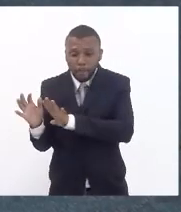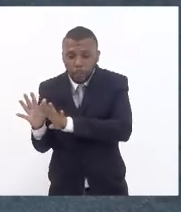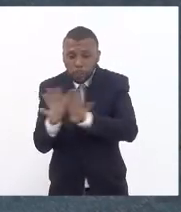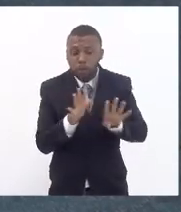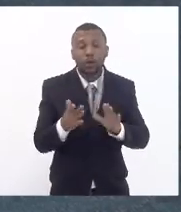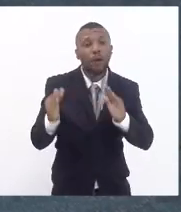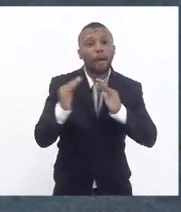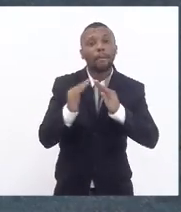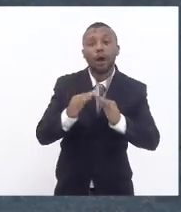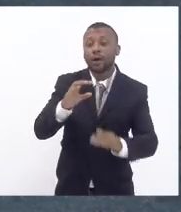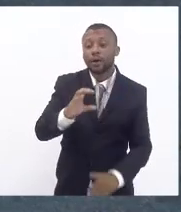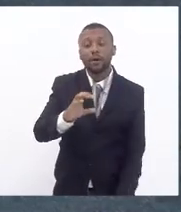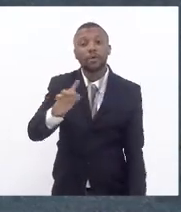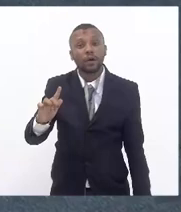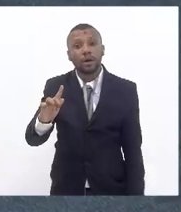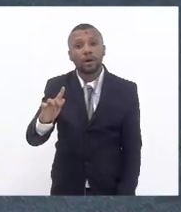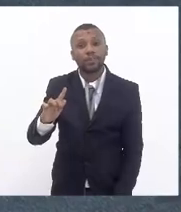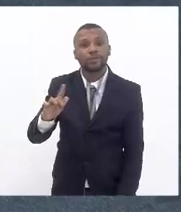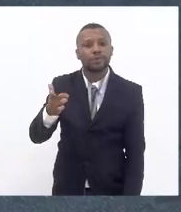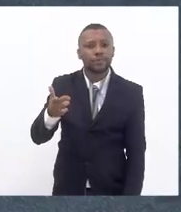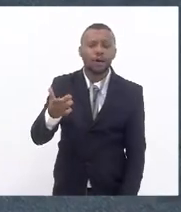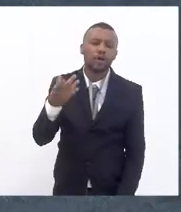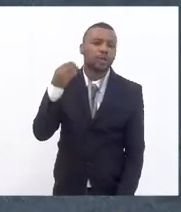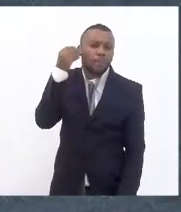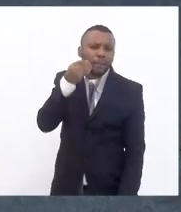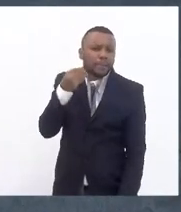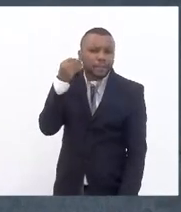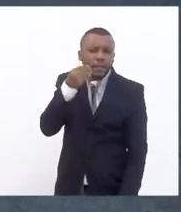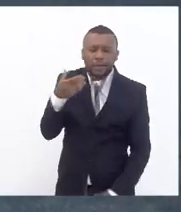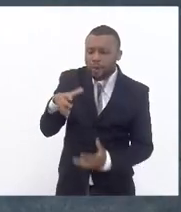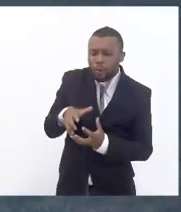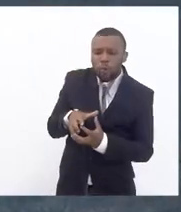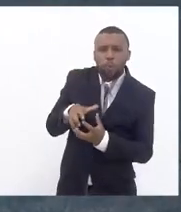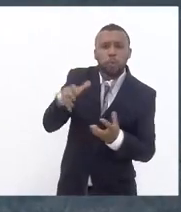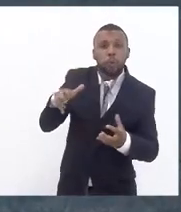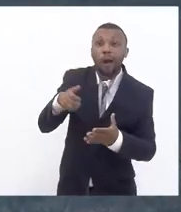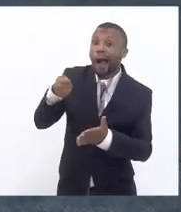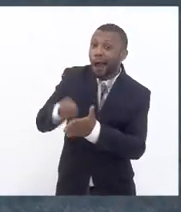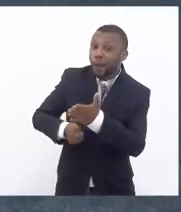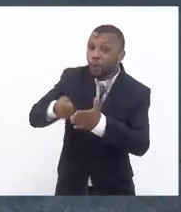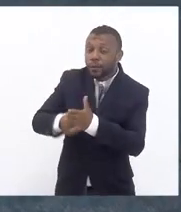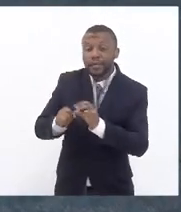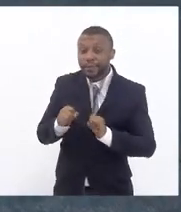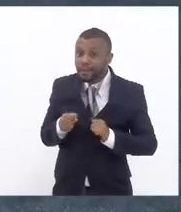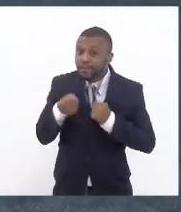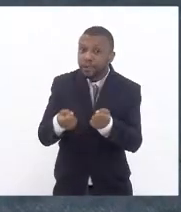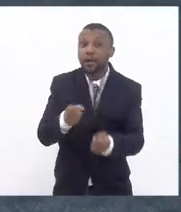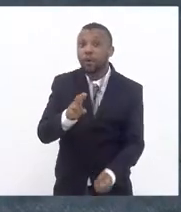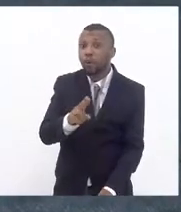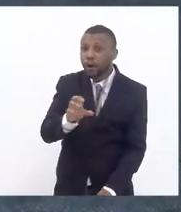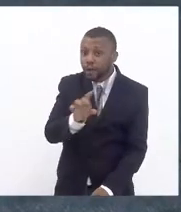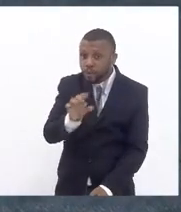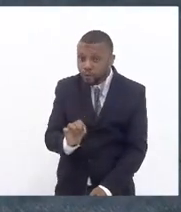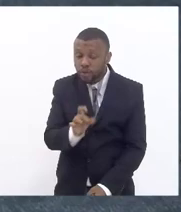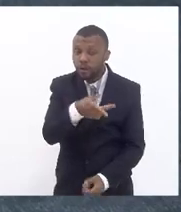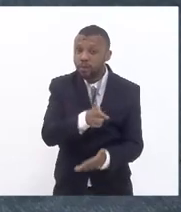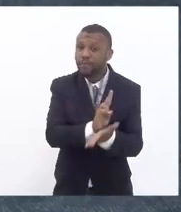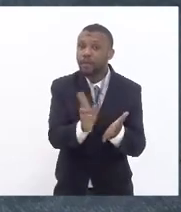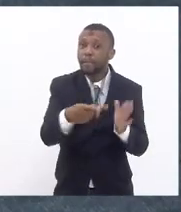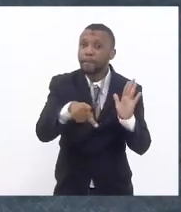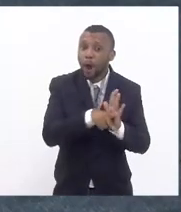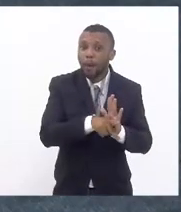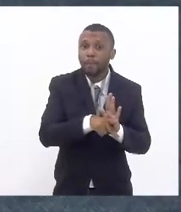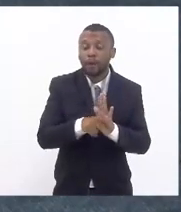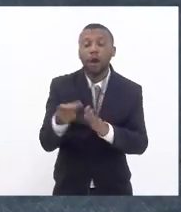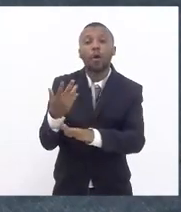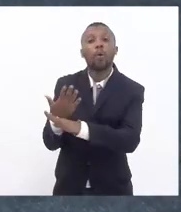Grande. Eu sou nascido e criado em Campo Grande. A luta que eu tenho é em defesa da UESO, que é a nossa Universidade da Zona Oeste. A UERJ